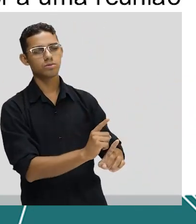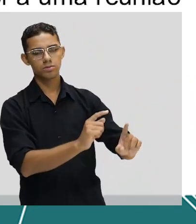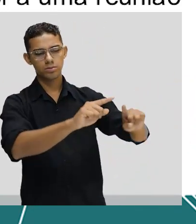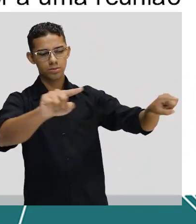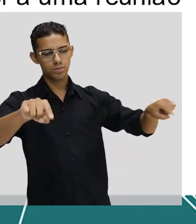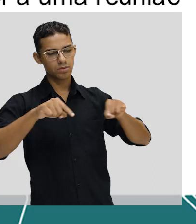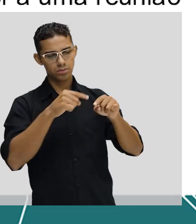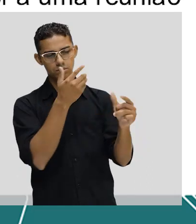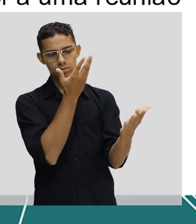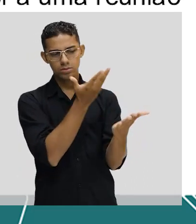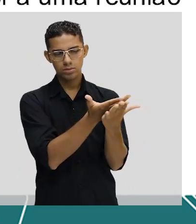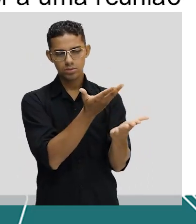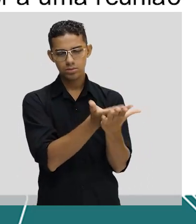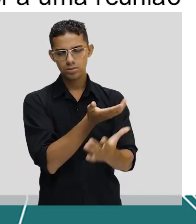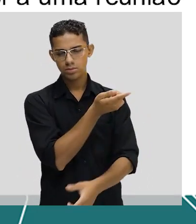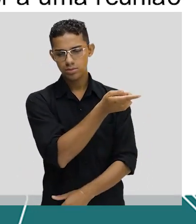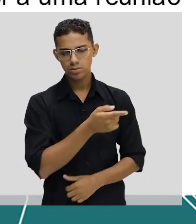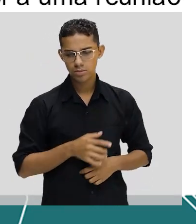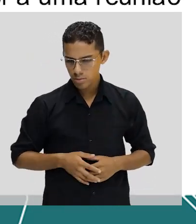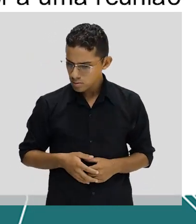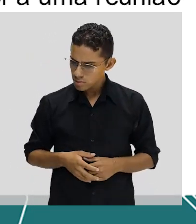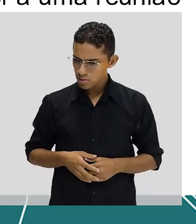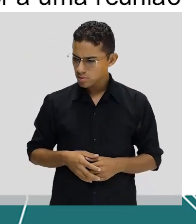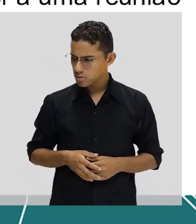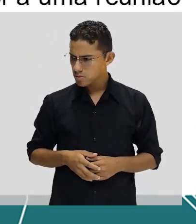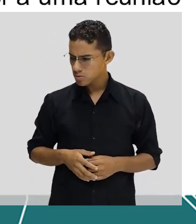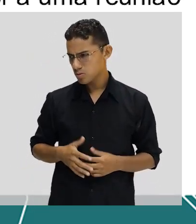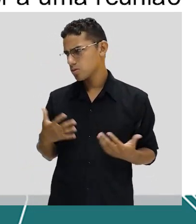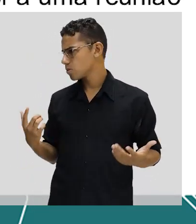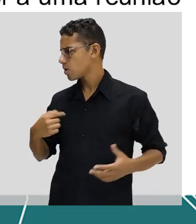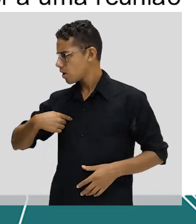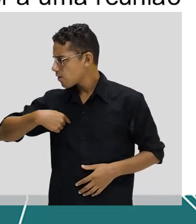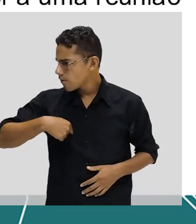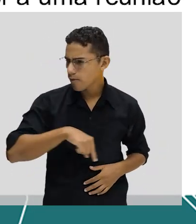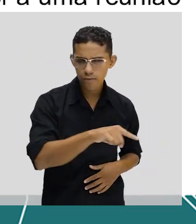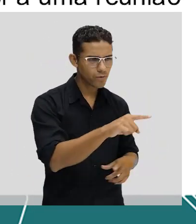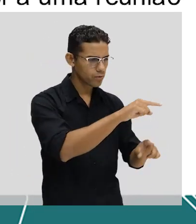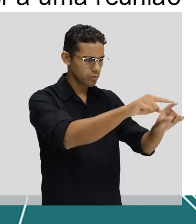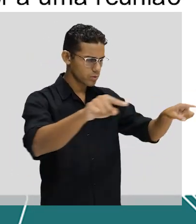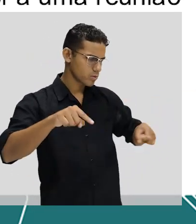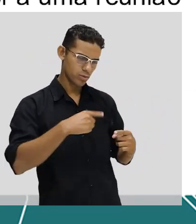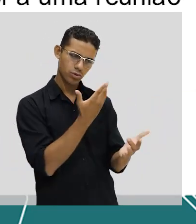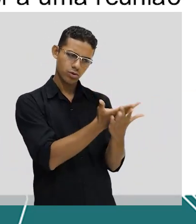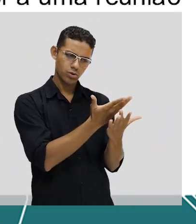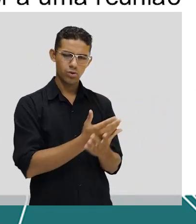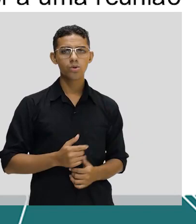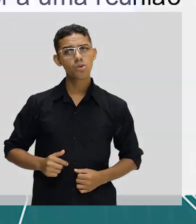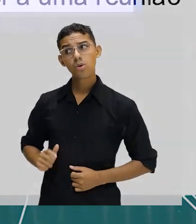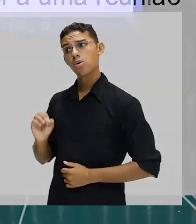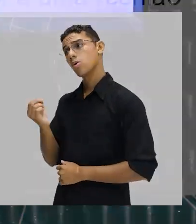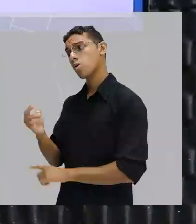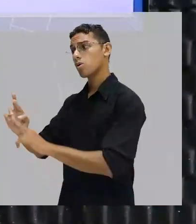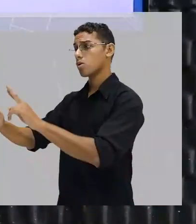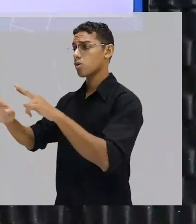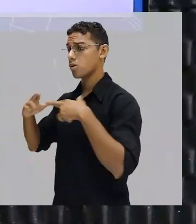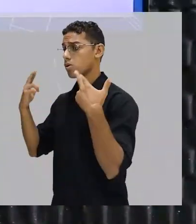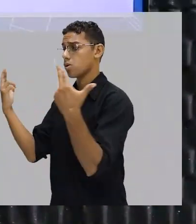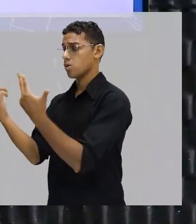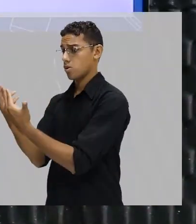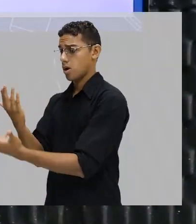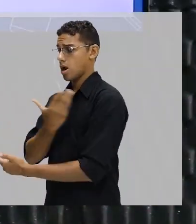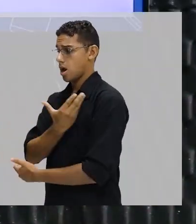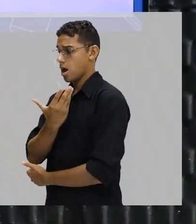Em virtude da ambiguidade, o leitor não sabe se o agente foi em direção à turma ou se foi a uma reunião na qual se